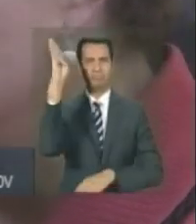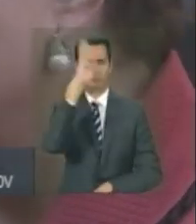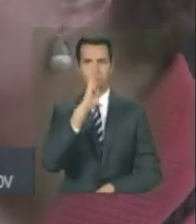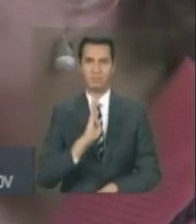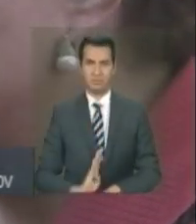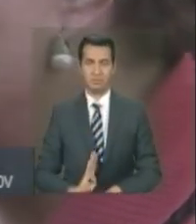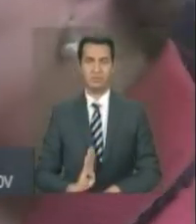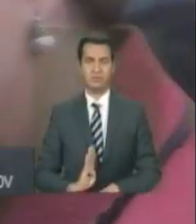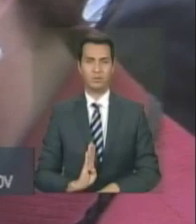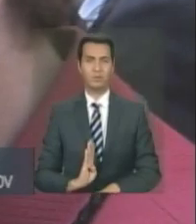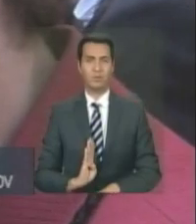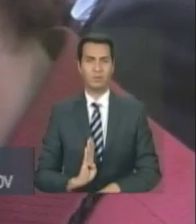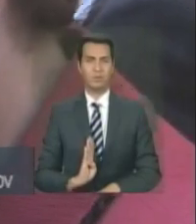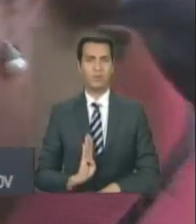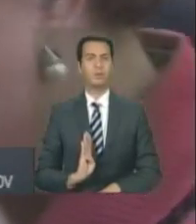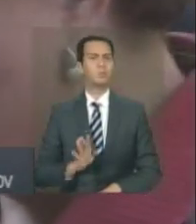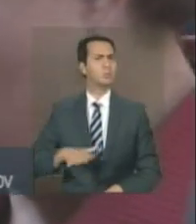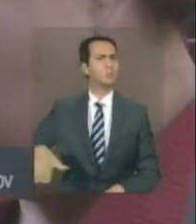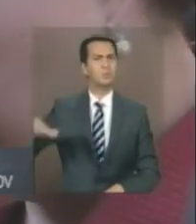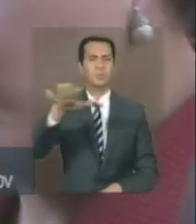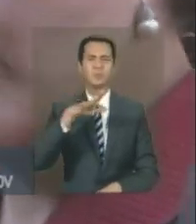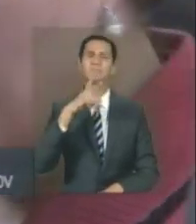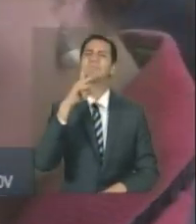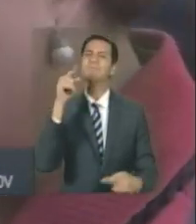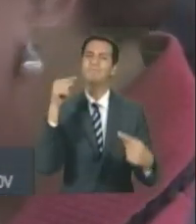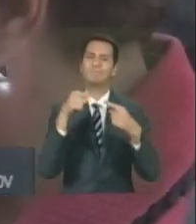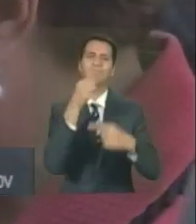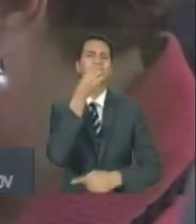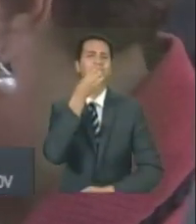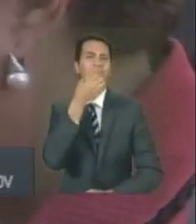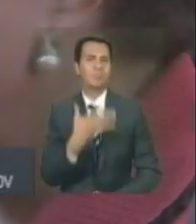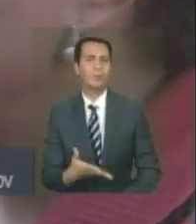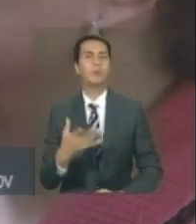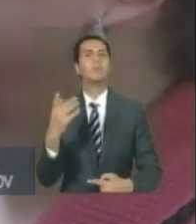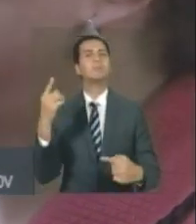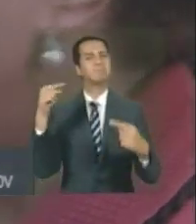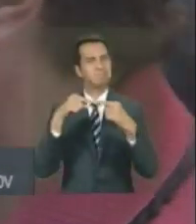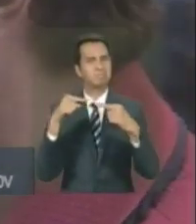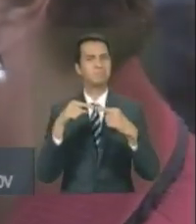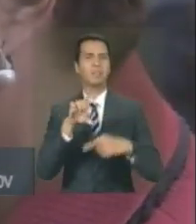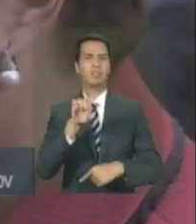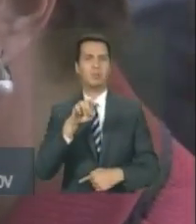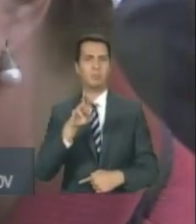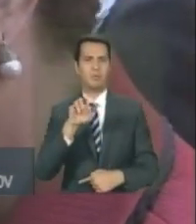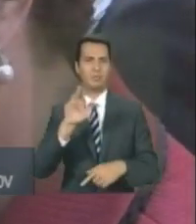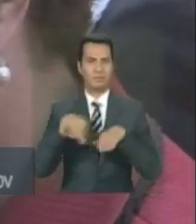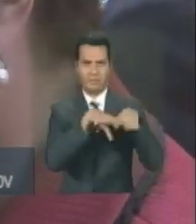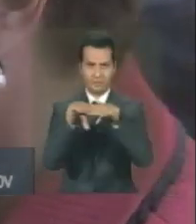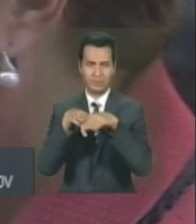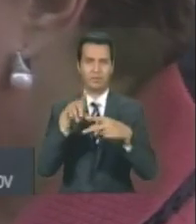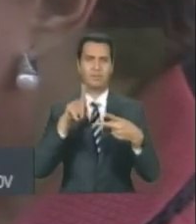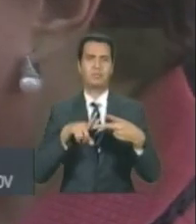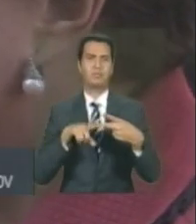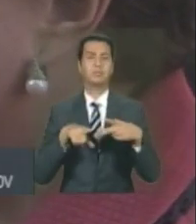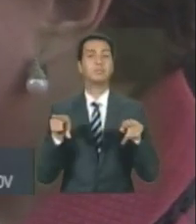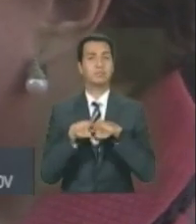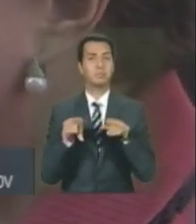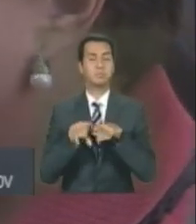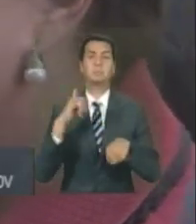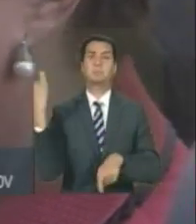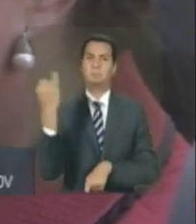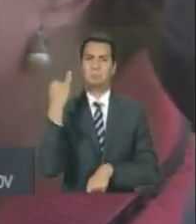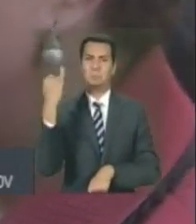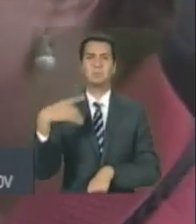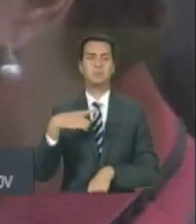dentro assim, da sua generosidade, compromissos com a democracia, muito compromisso também com